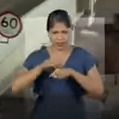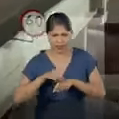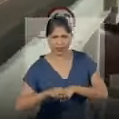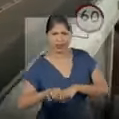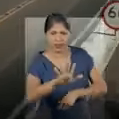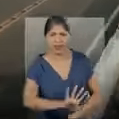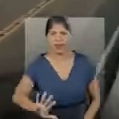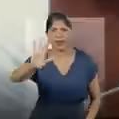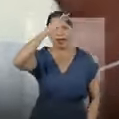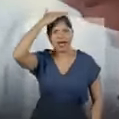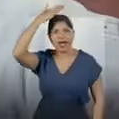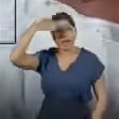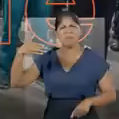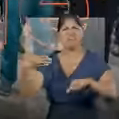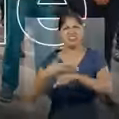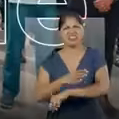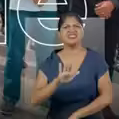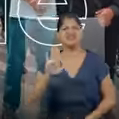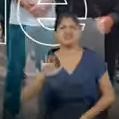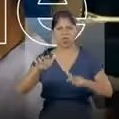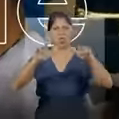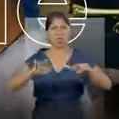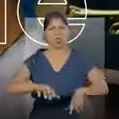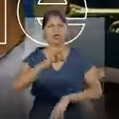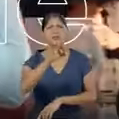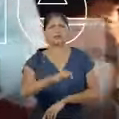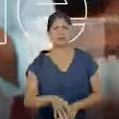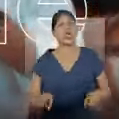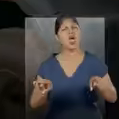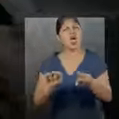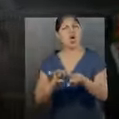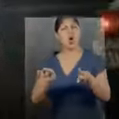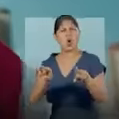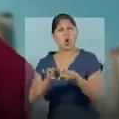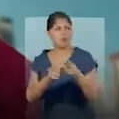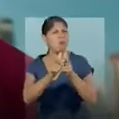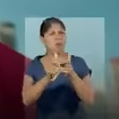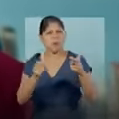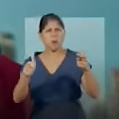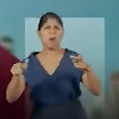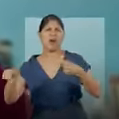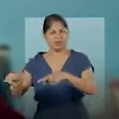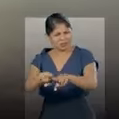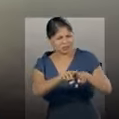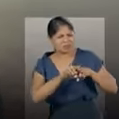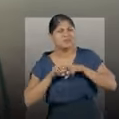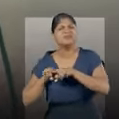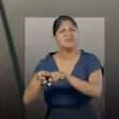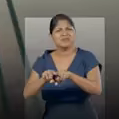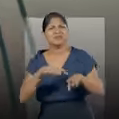se espalha por todo o Pará, presente onde tem que estar, do tamanho da